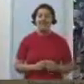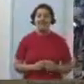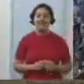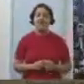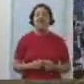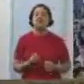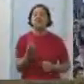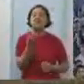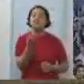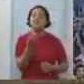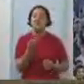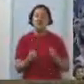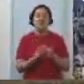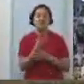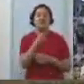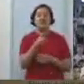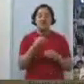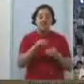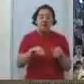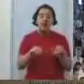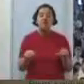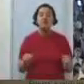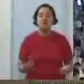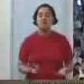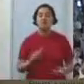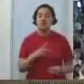Quais os frutos que você semeou?